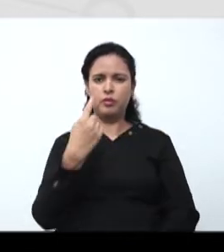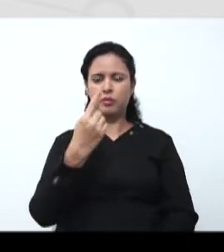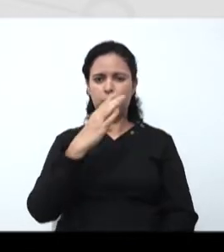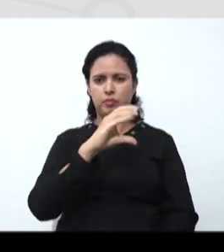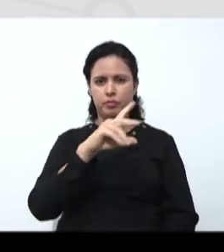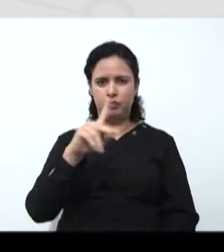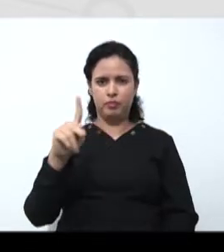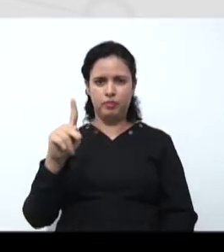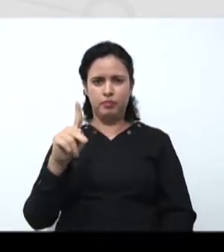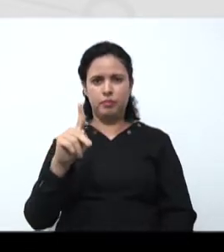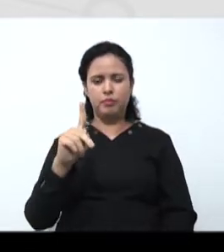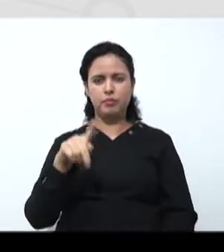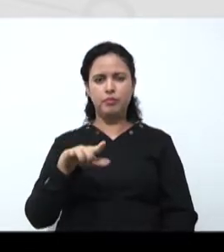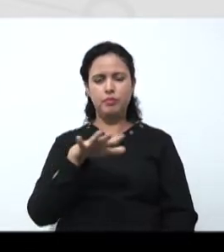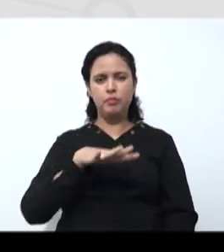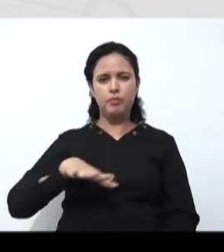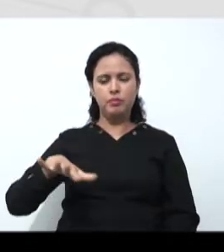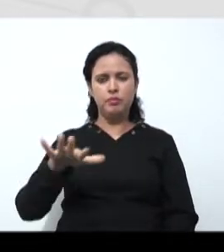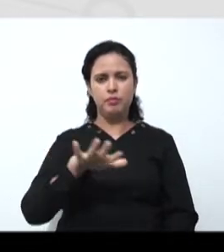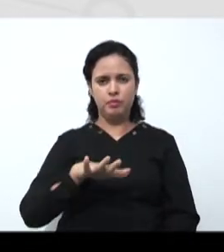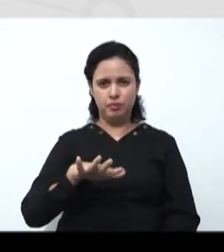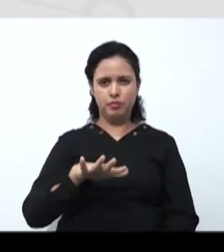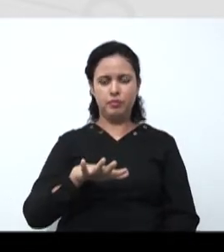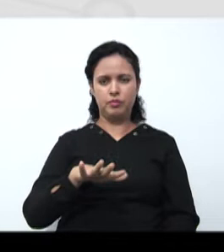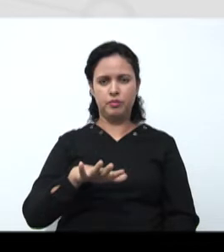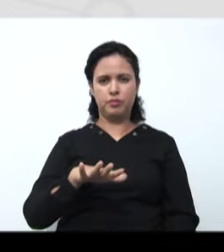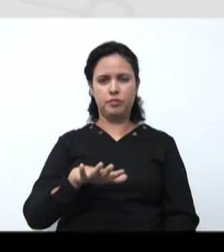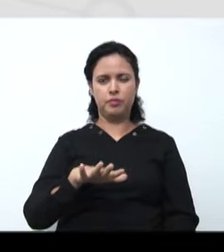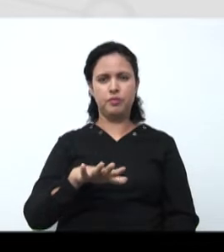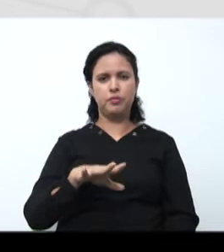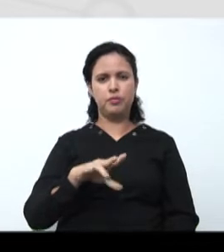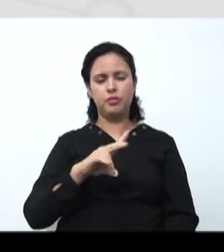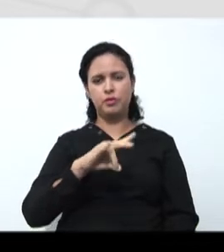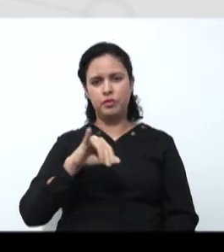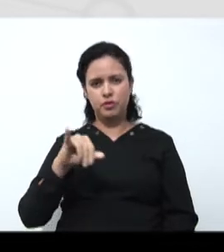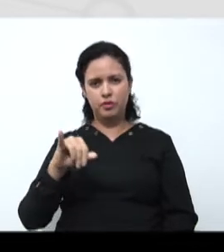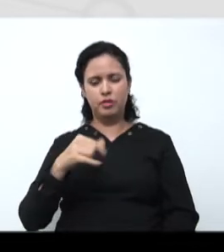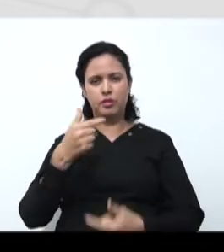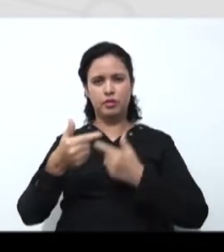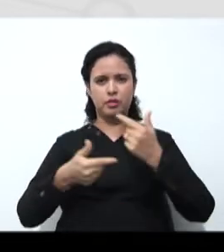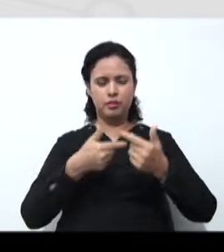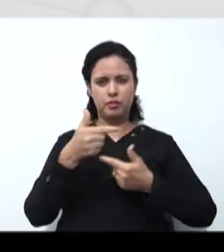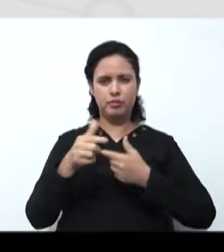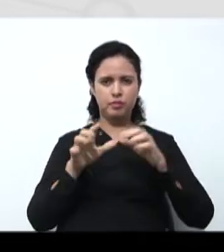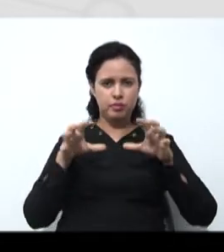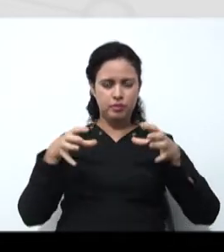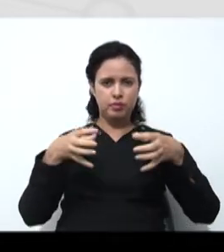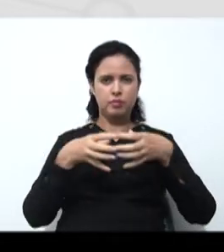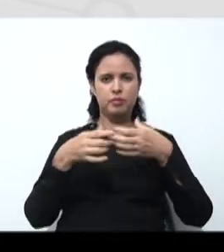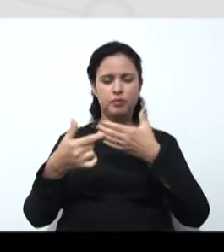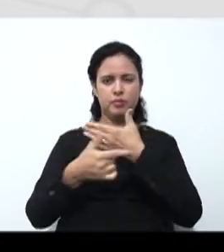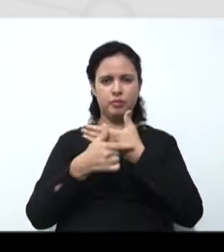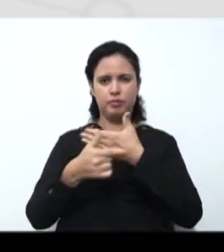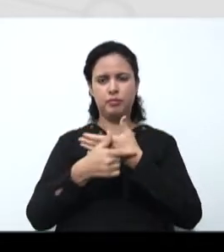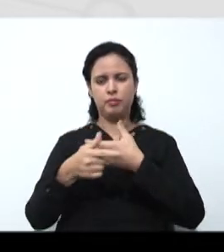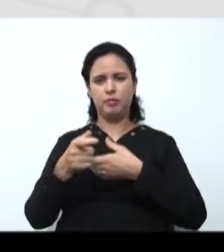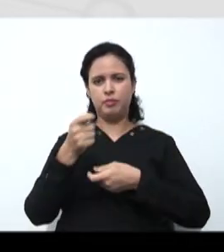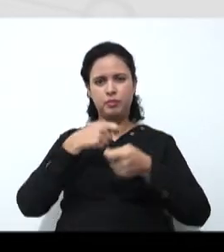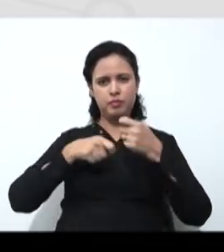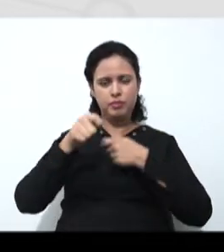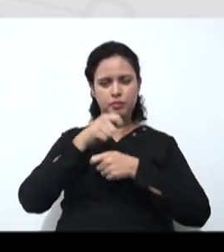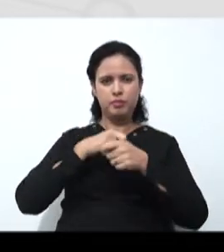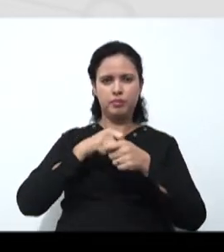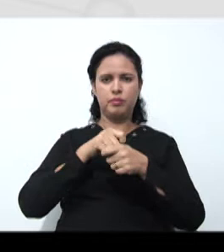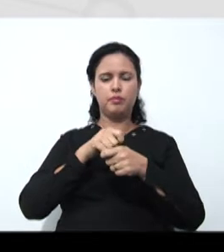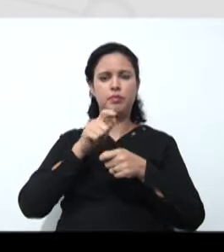cooperativa, ele atua, o empreendedor vai atuar no empreendimento coletivo e o papel é administrar e gerenciar uma